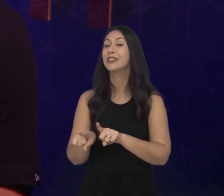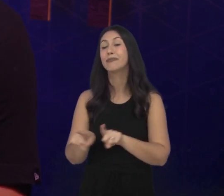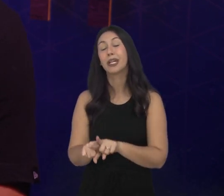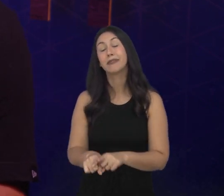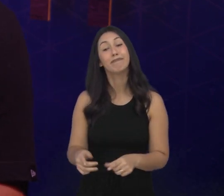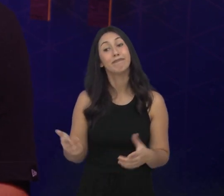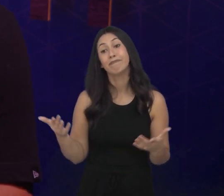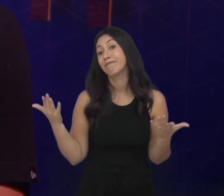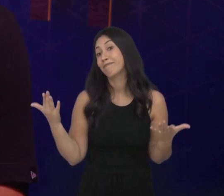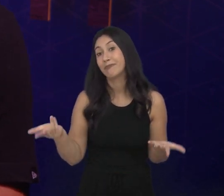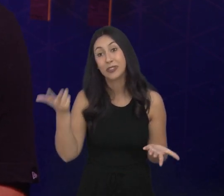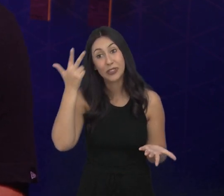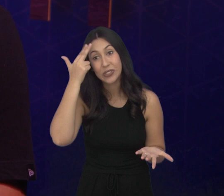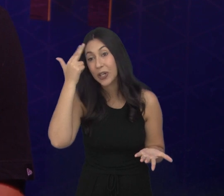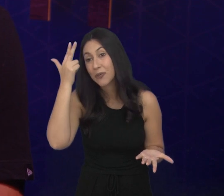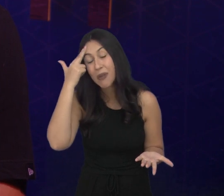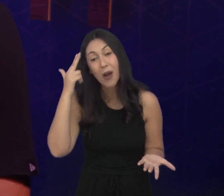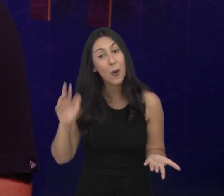parte também